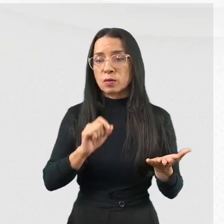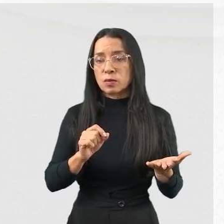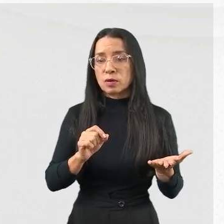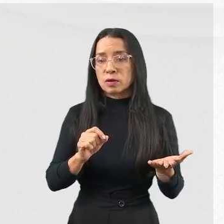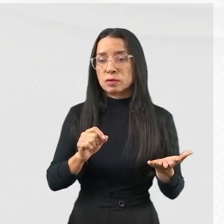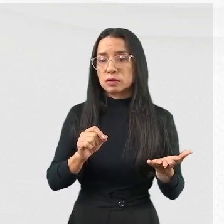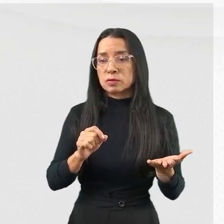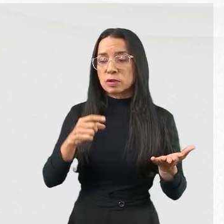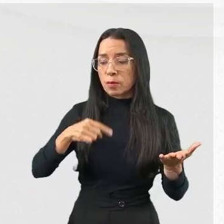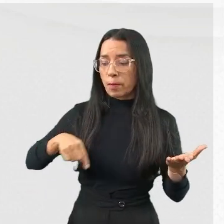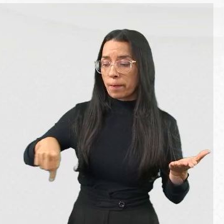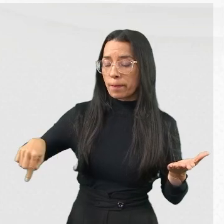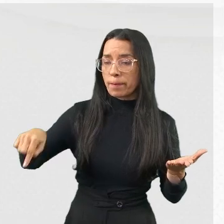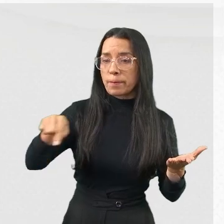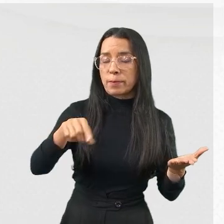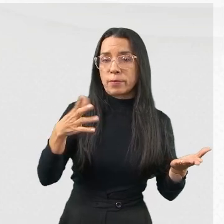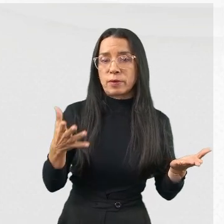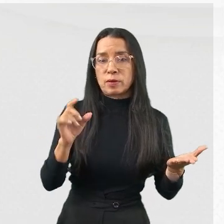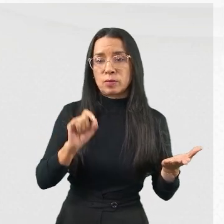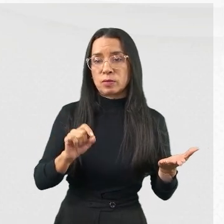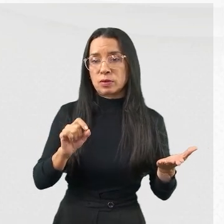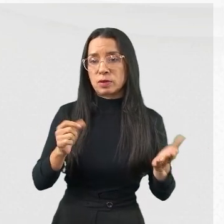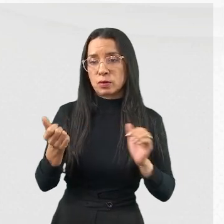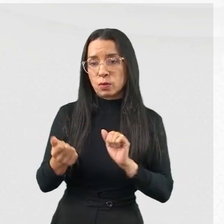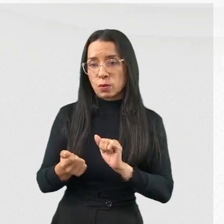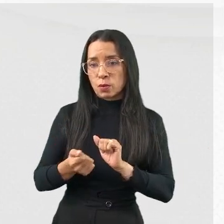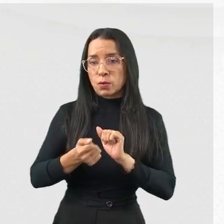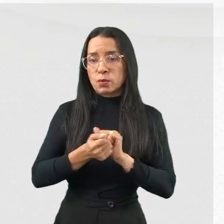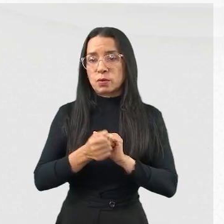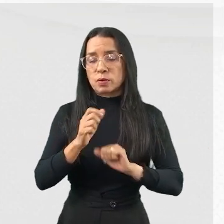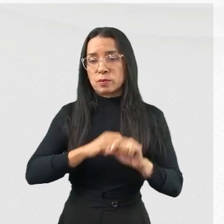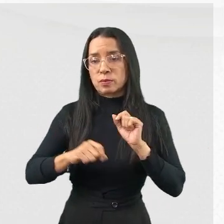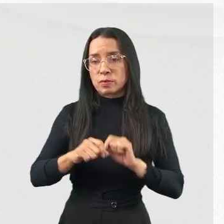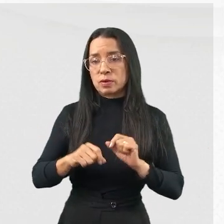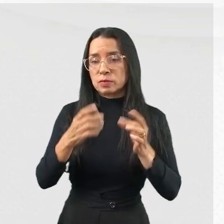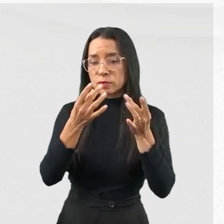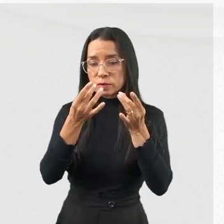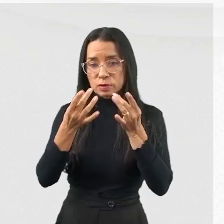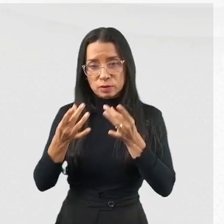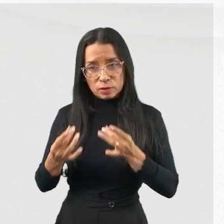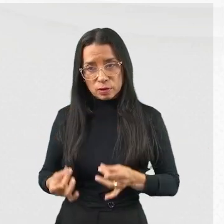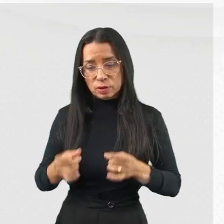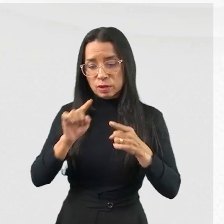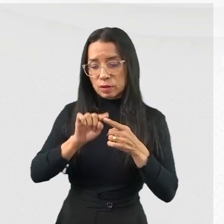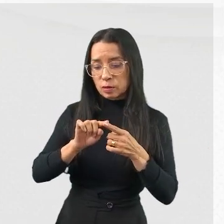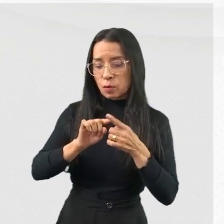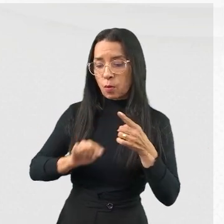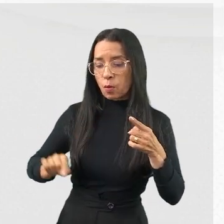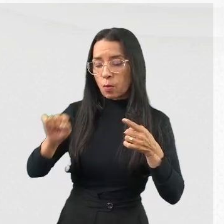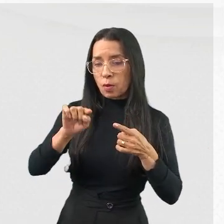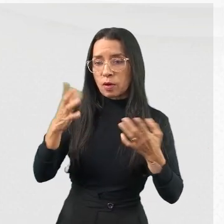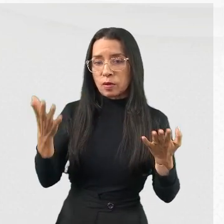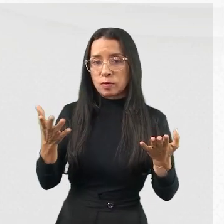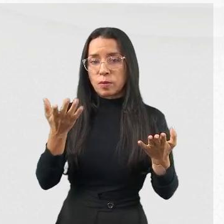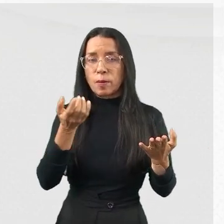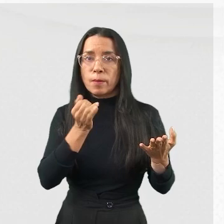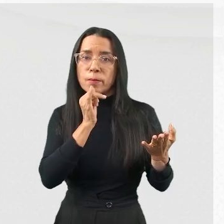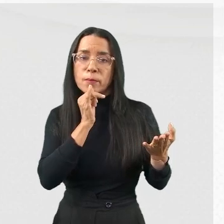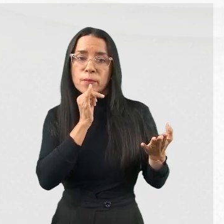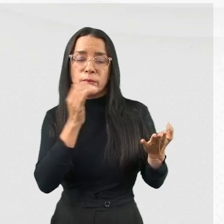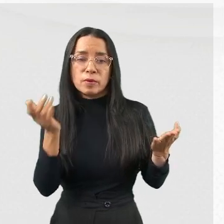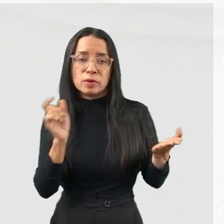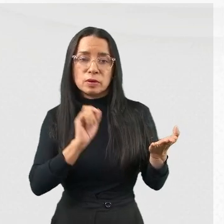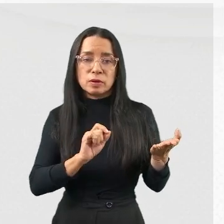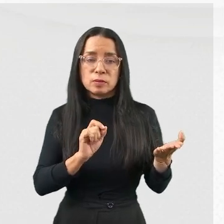estava percorrendo esse espaço, juntamente você estava descrevendo esse ângulo. Então, vamos supor que esse